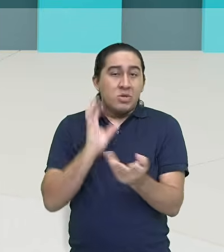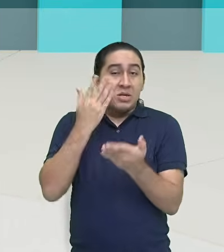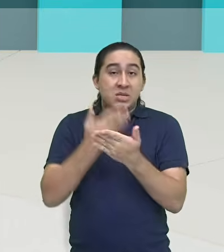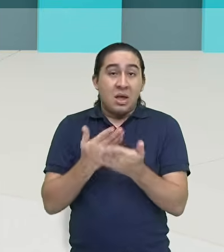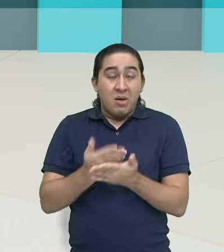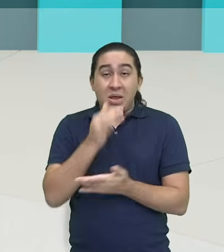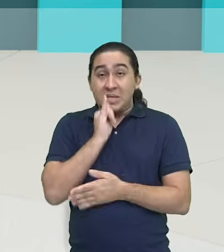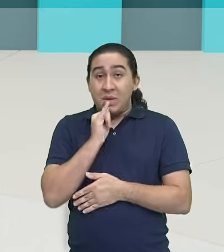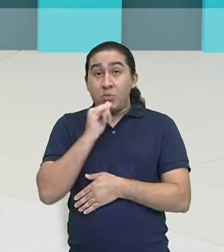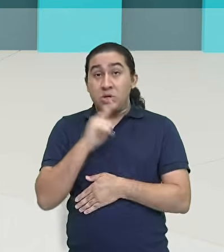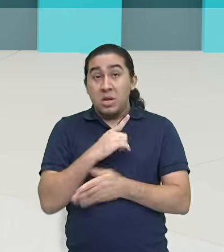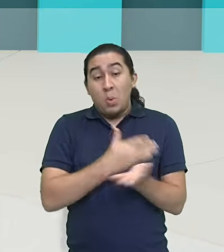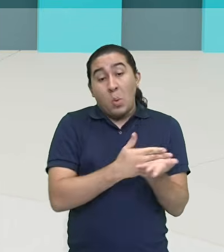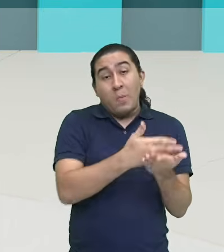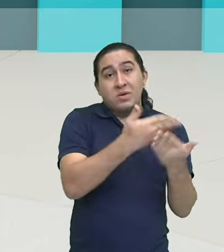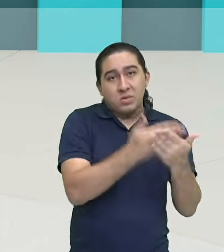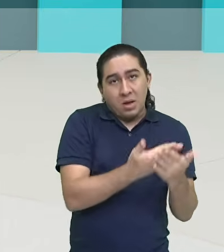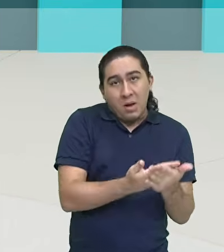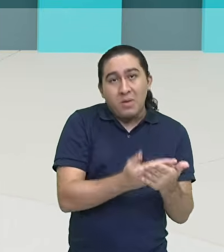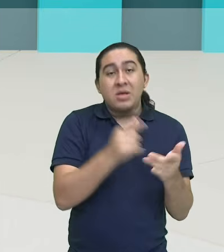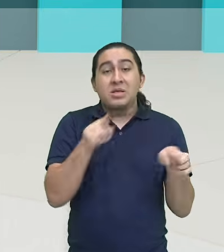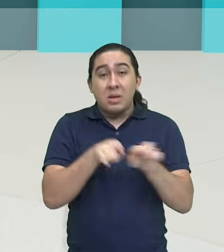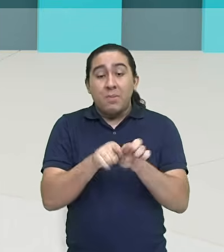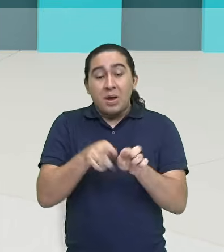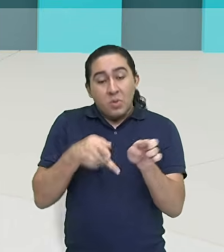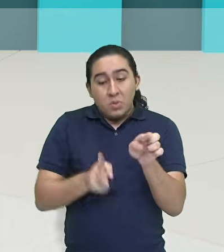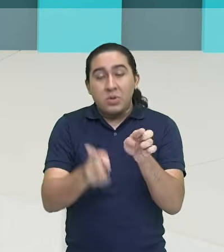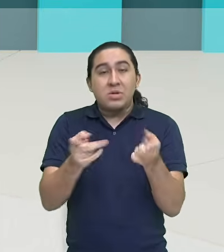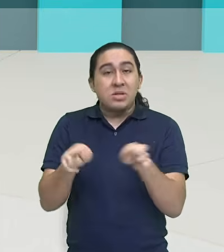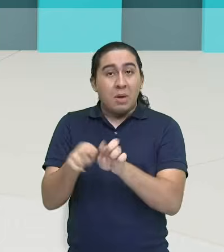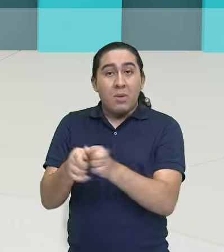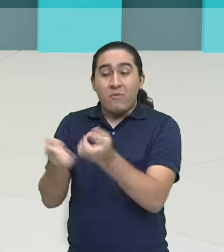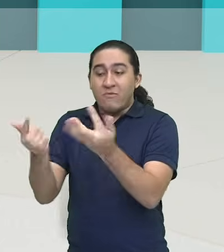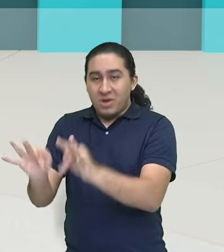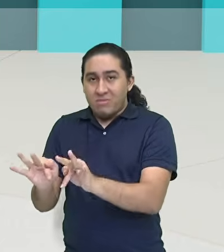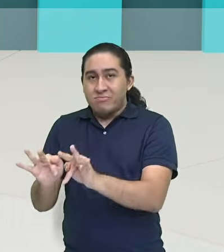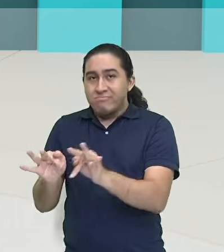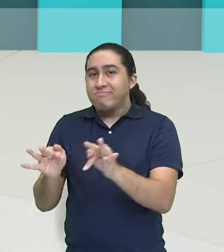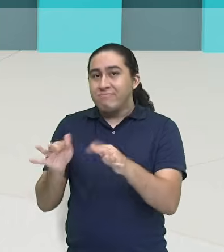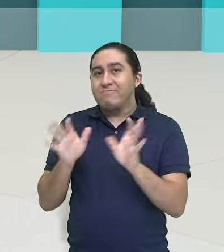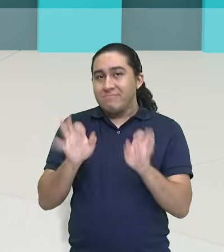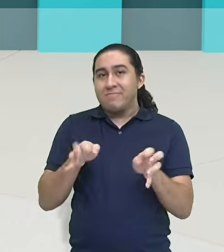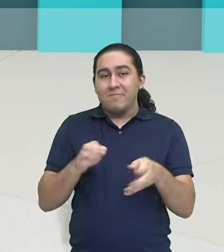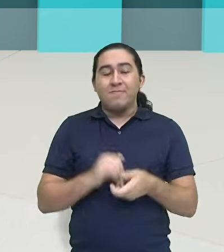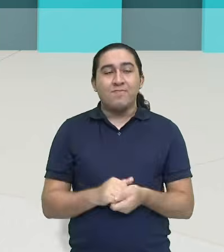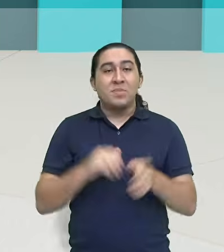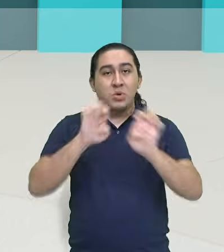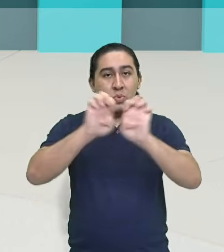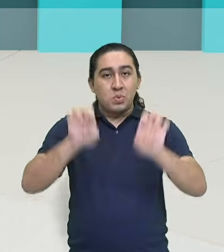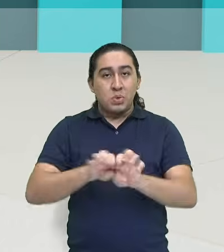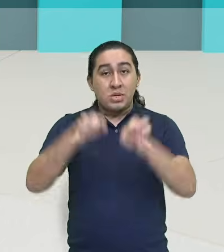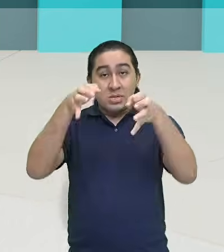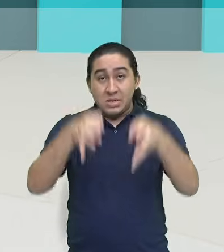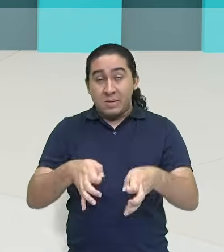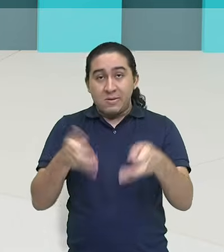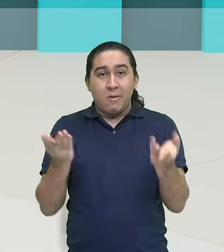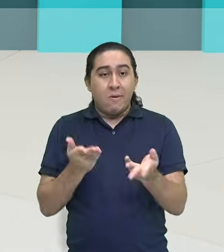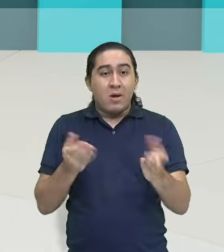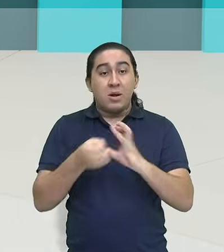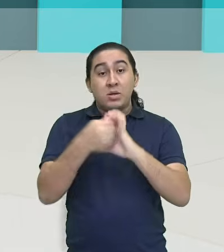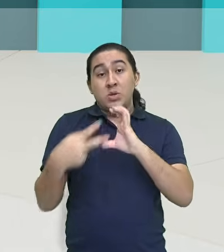aula. Esta aula tem um início, um meio e um fim. Não sei se vocês já prestaram atenção, não é? Vamos continuar aí com a